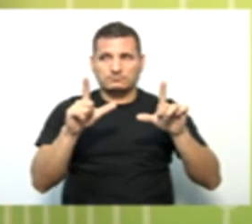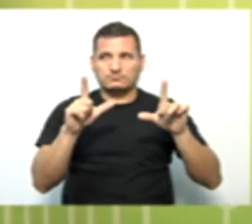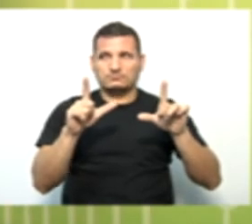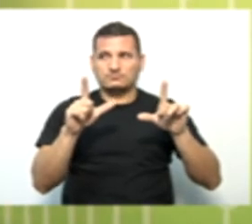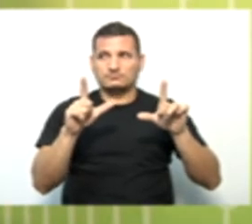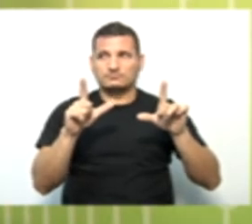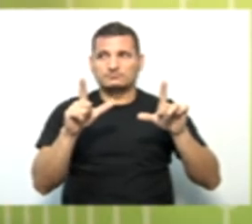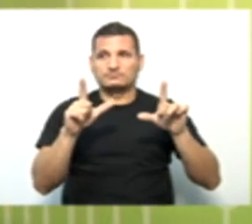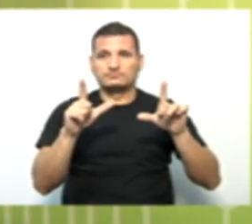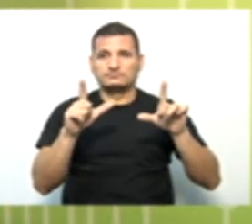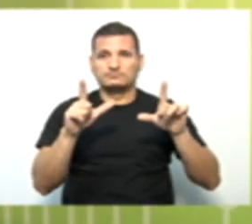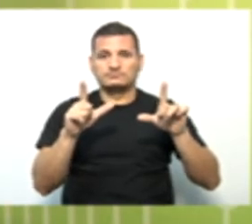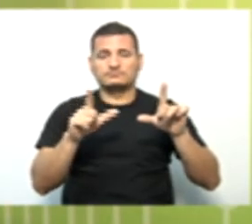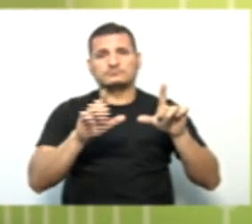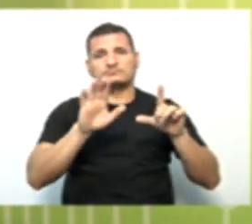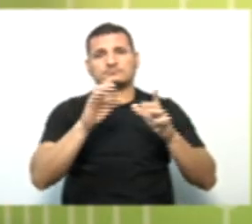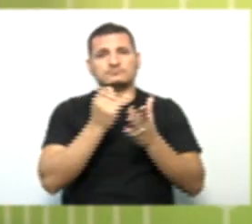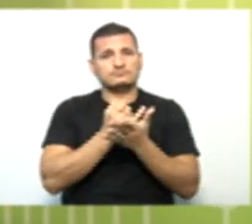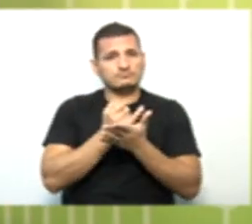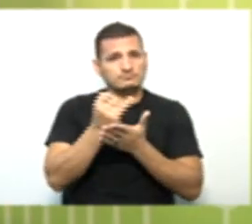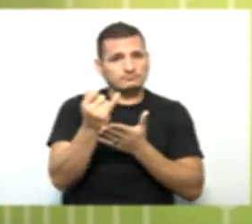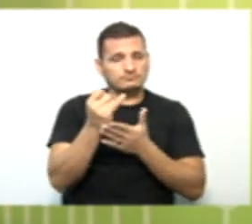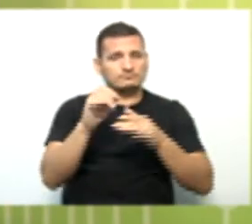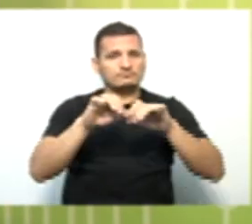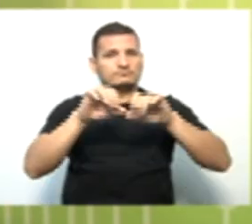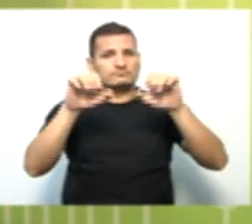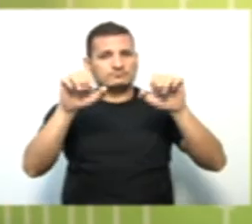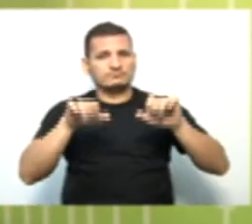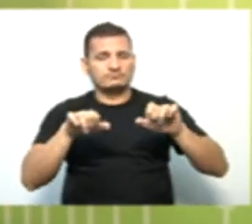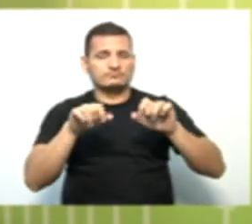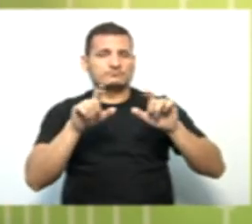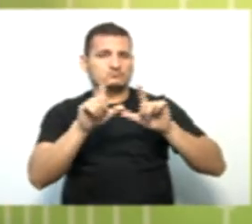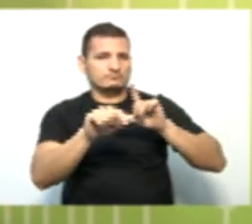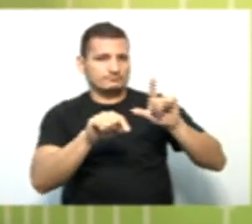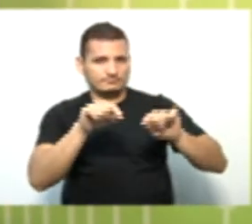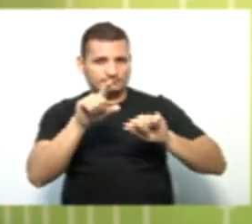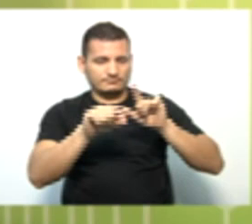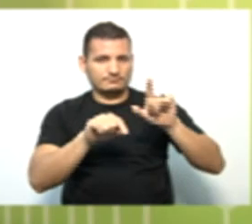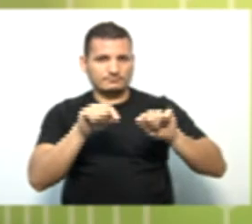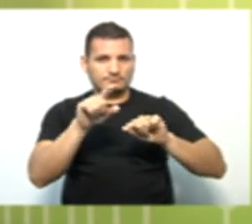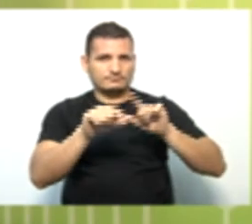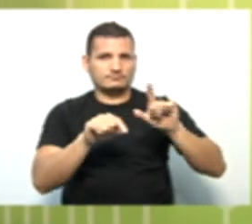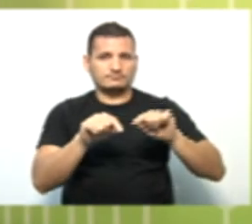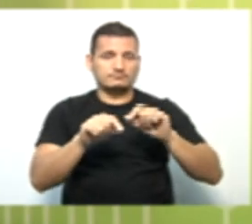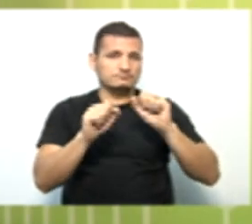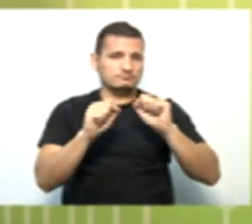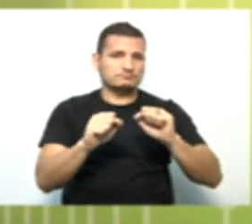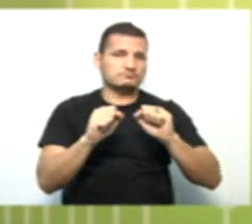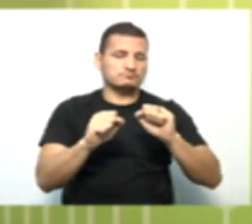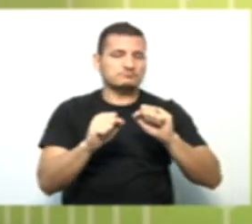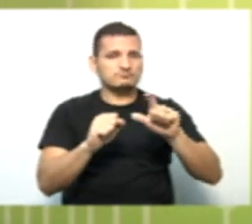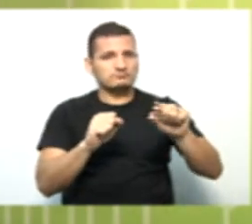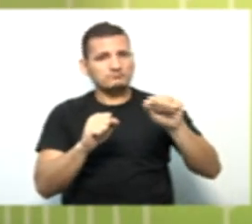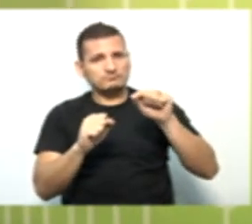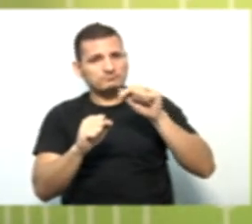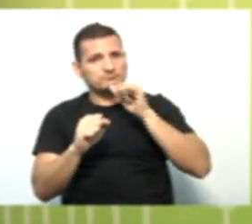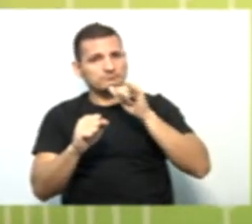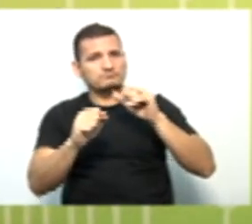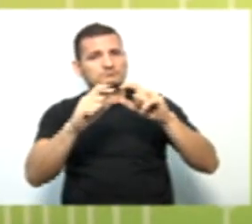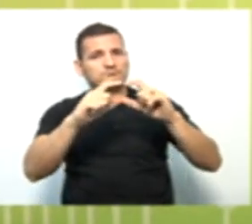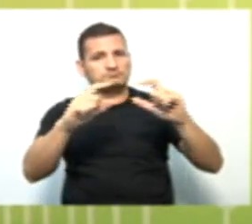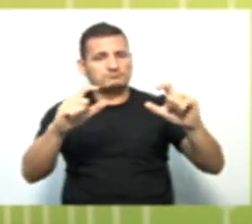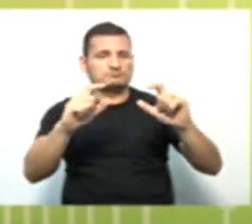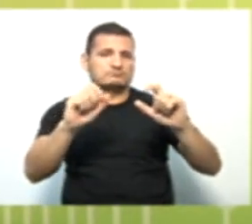partir desse momento, com a introdução das estruturas de controle de seleção, nós podemos escolher se executamos ou não um